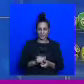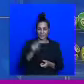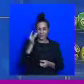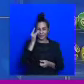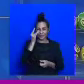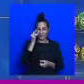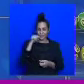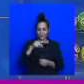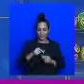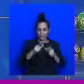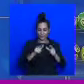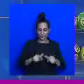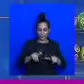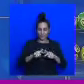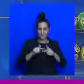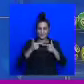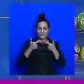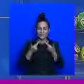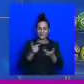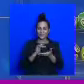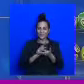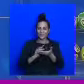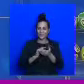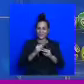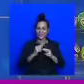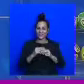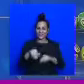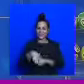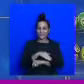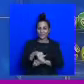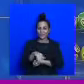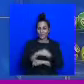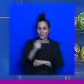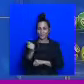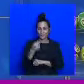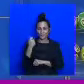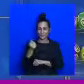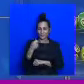Ao vivo, direto do Espaço da Sorte, Loterias Caixa, aqui na Avenida Paulista.